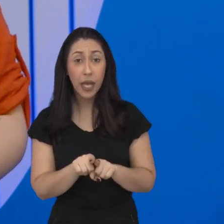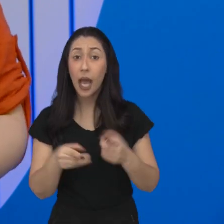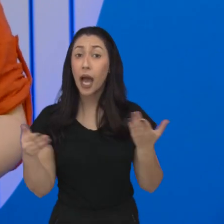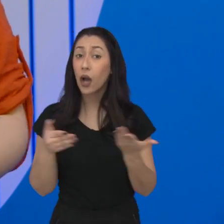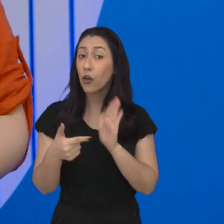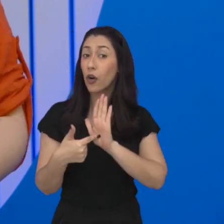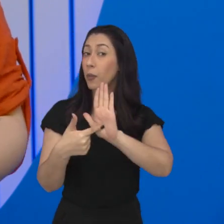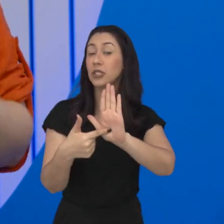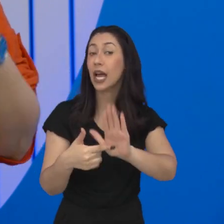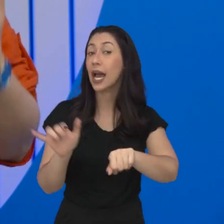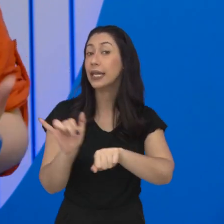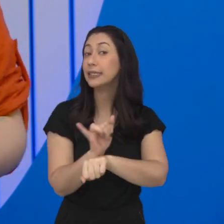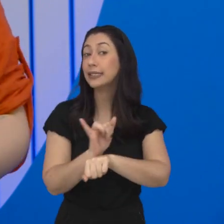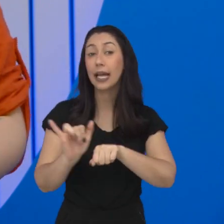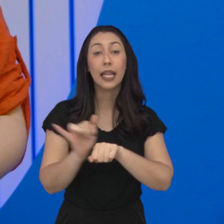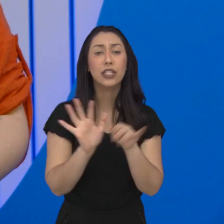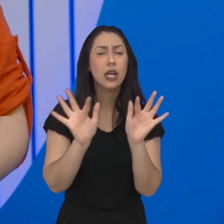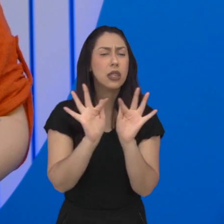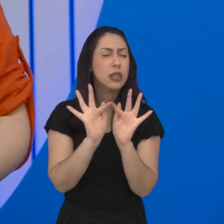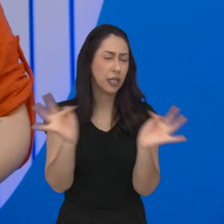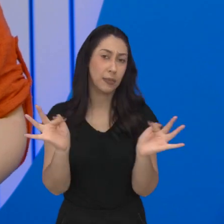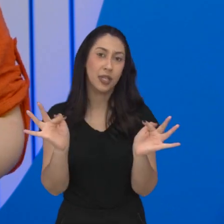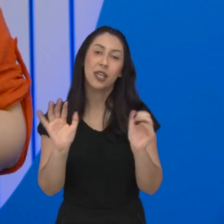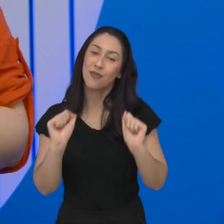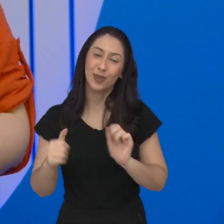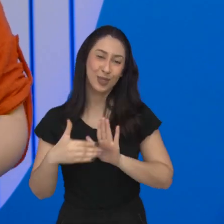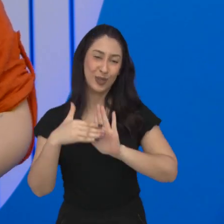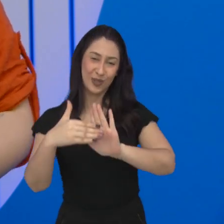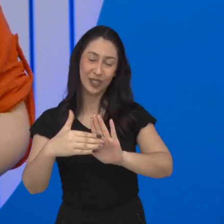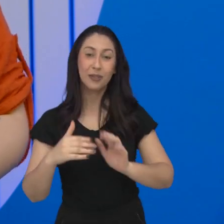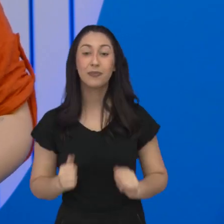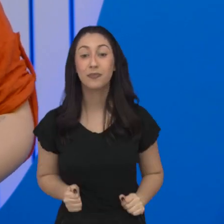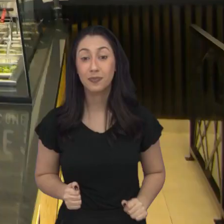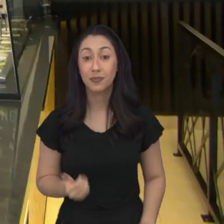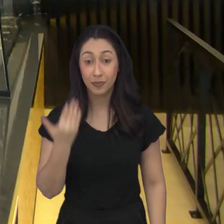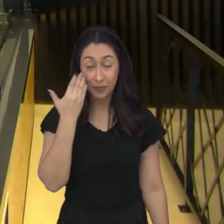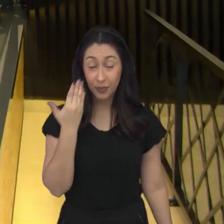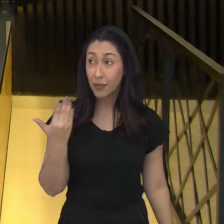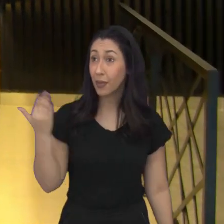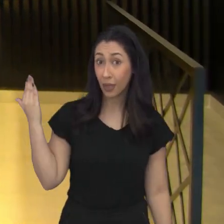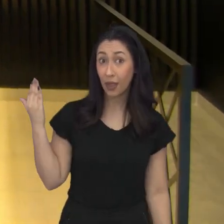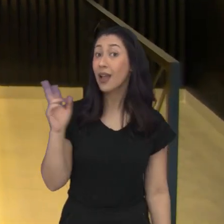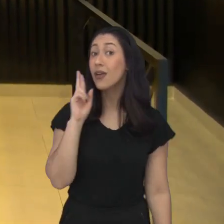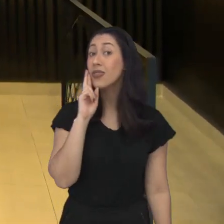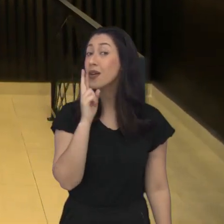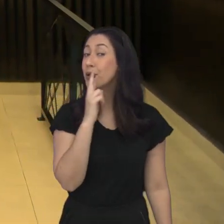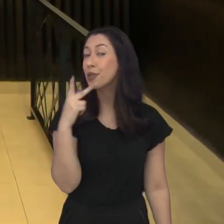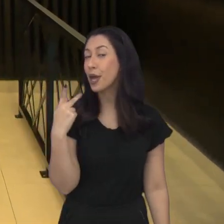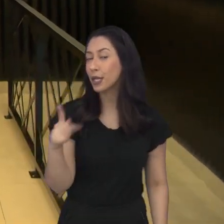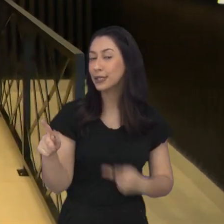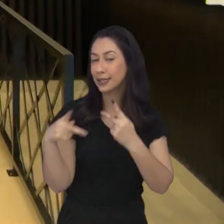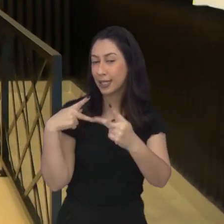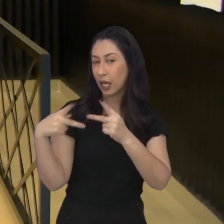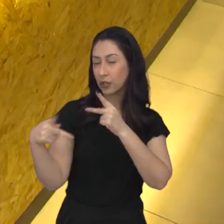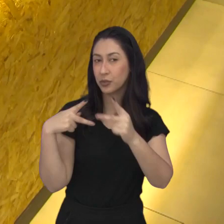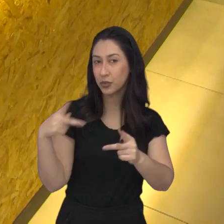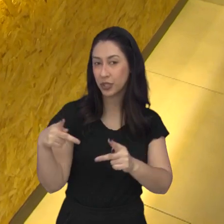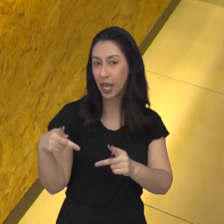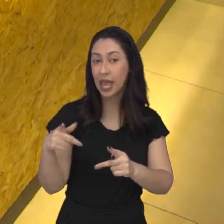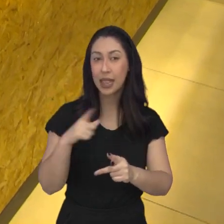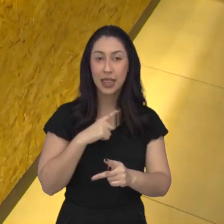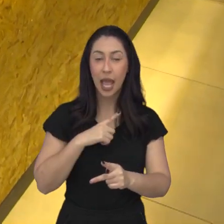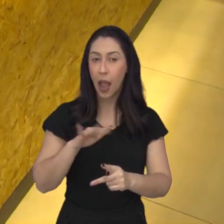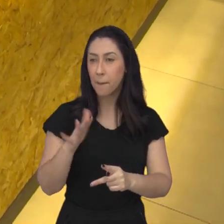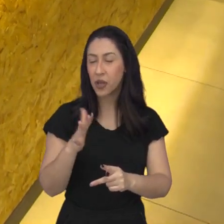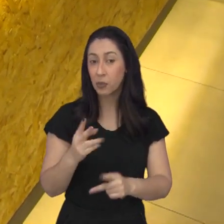seguir, vamos mostrar ações simples do nosso dia a dia que podem fazer toda a diferença. Esse restaurante de São José dos Campos